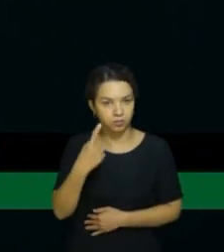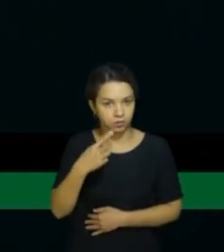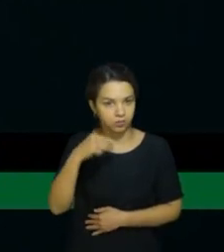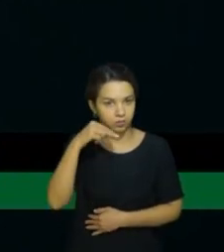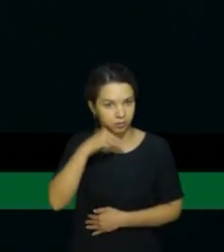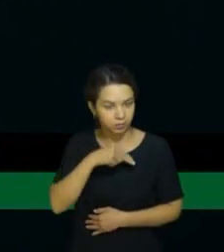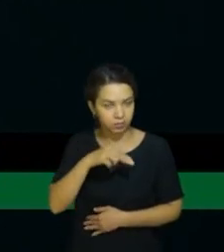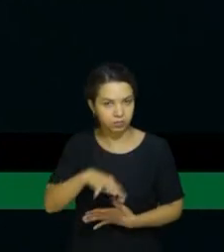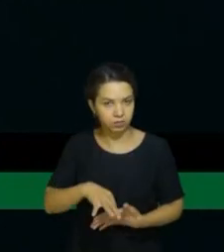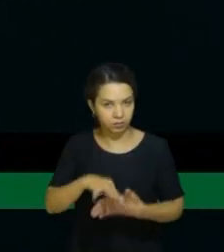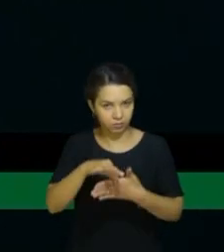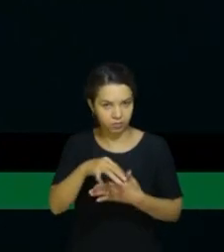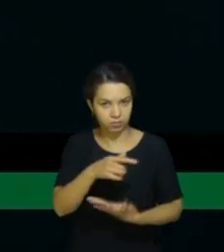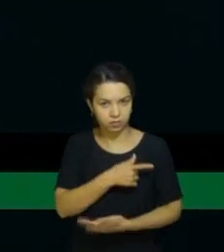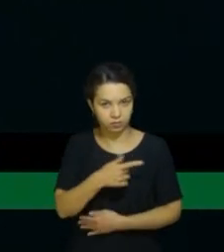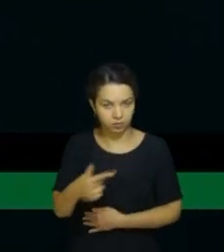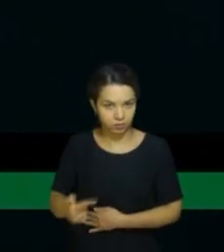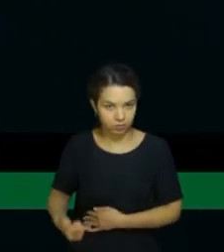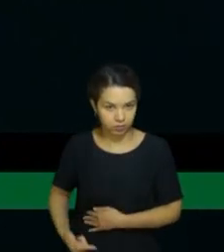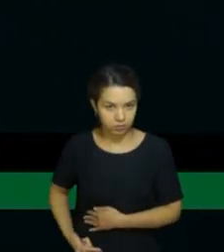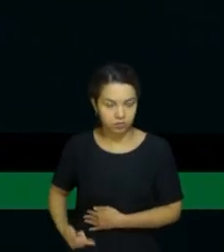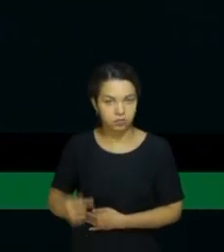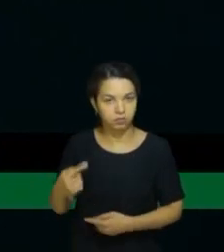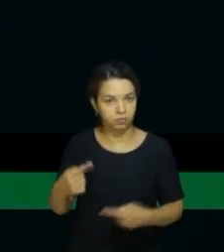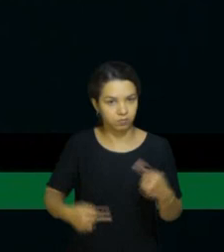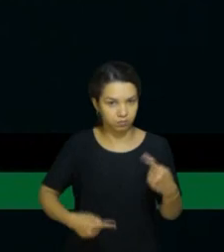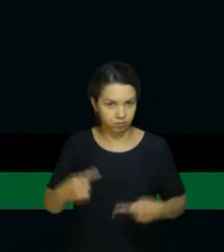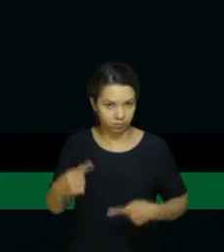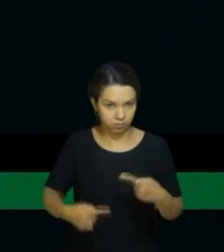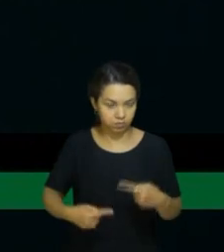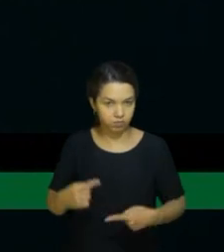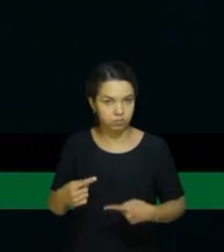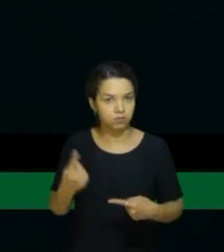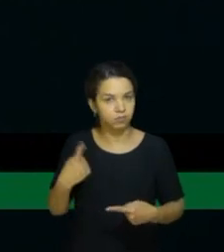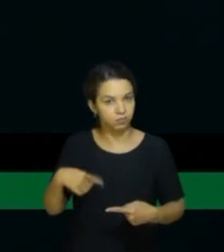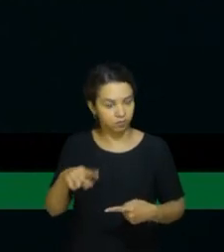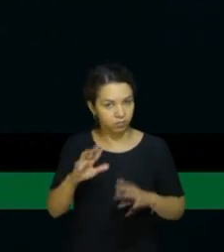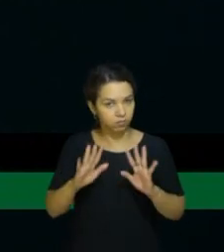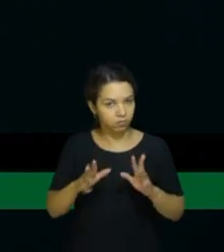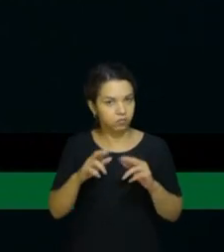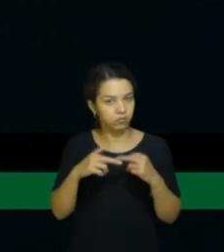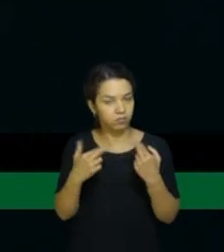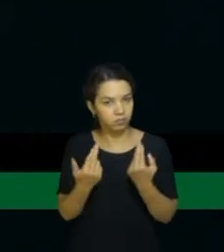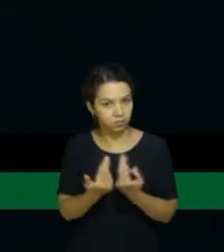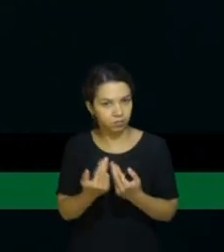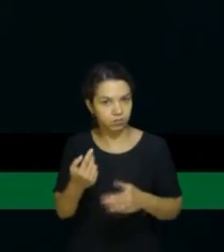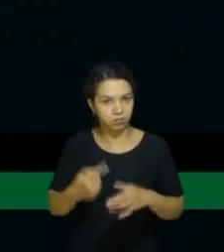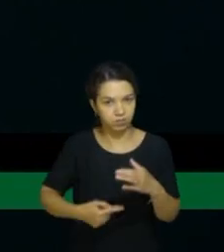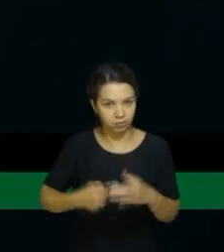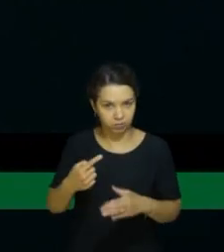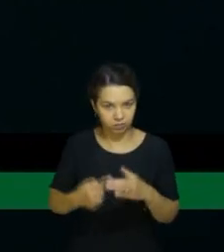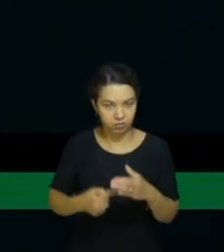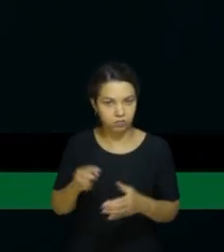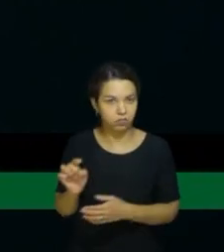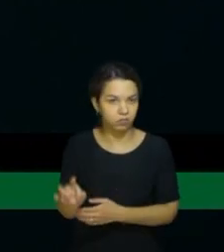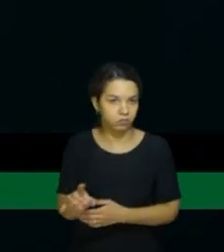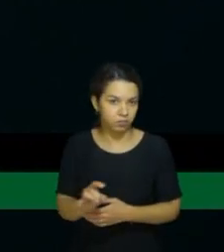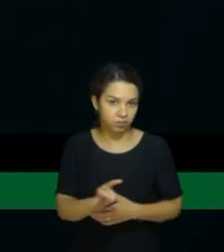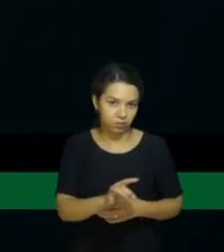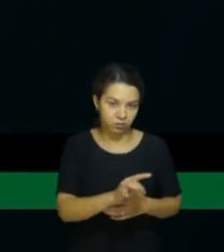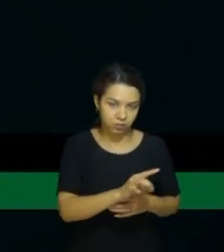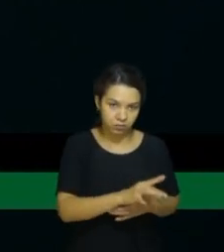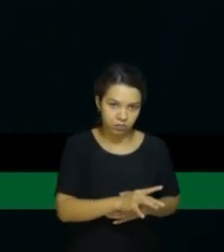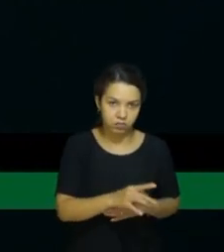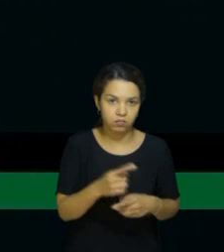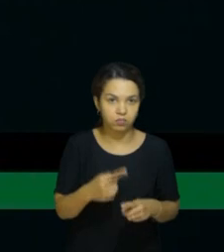governo Fizemos um bom debate Na última reunião da comissão debate maduro Cada um com as suas posições porque